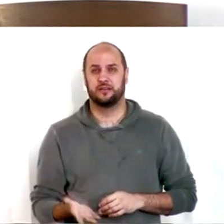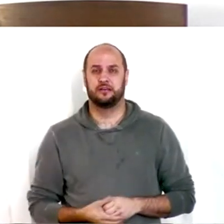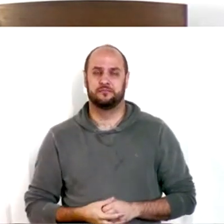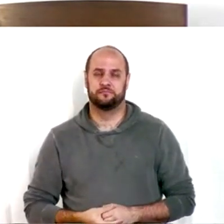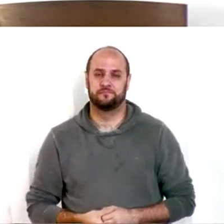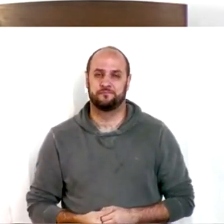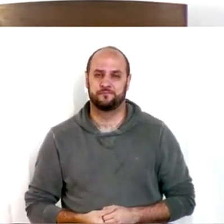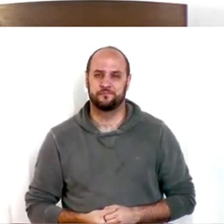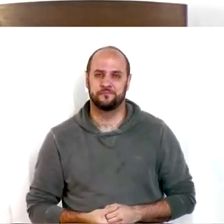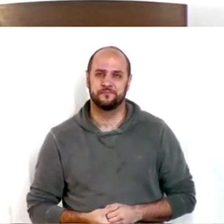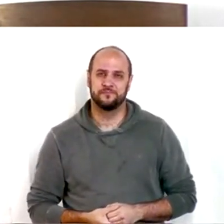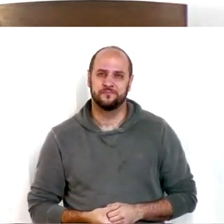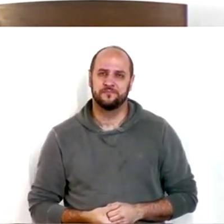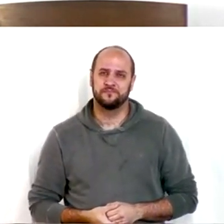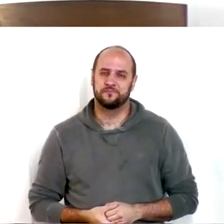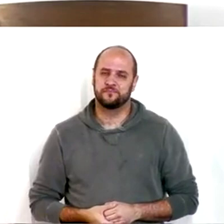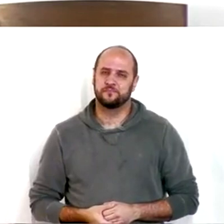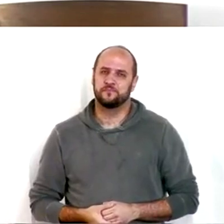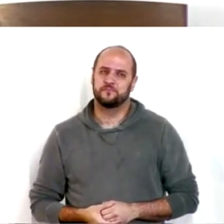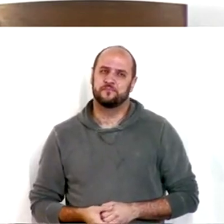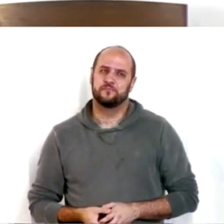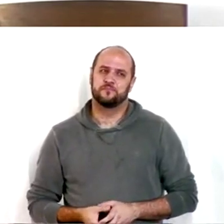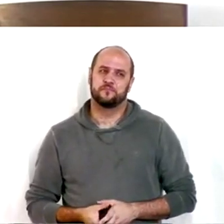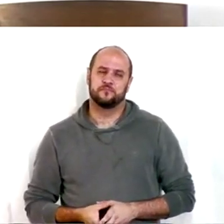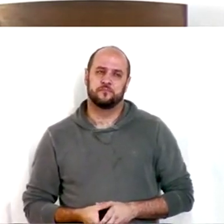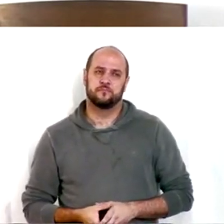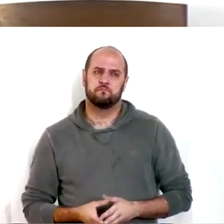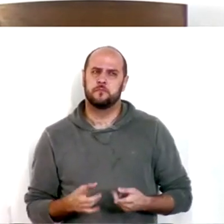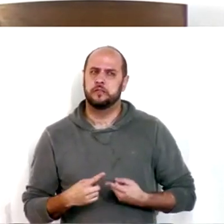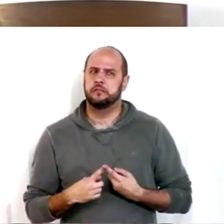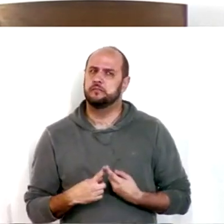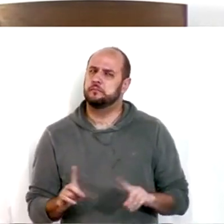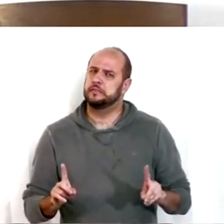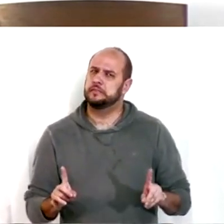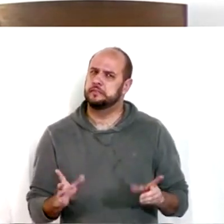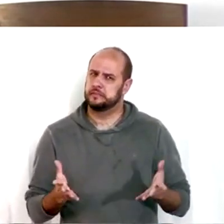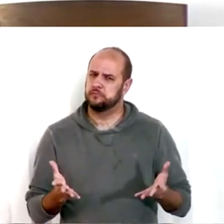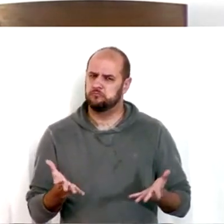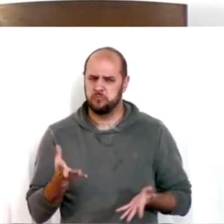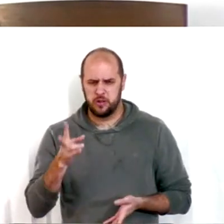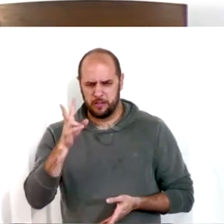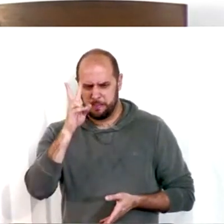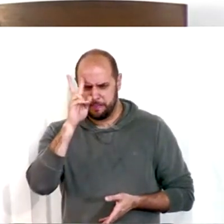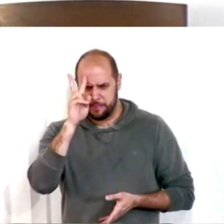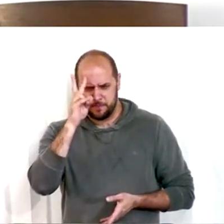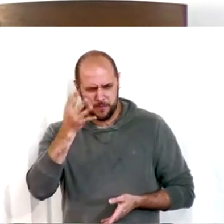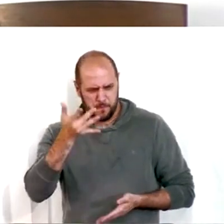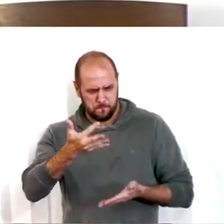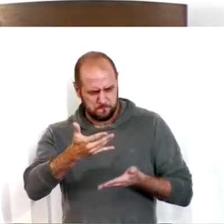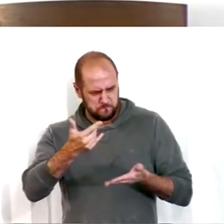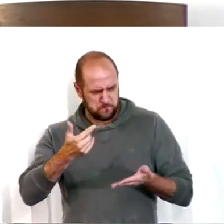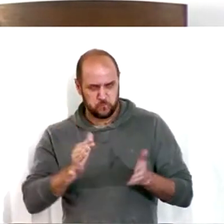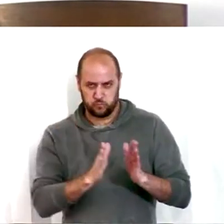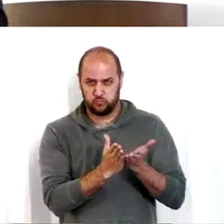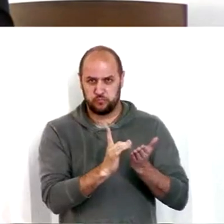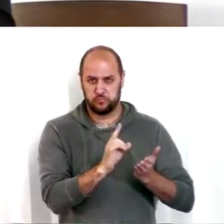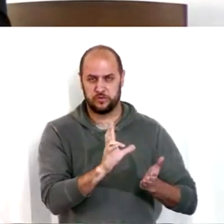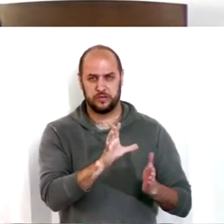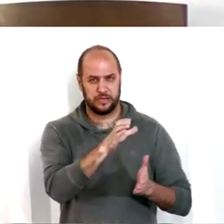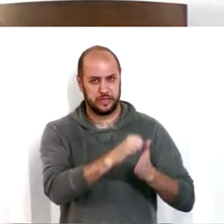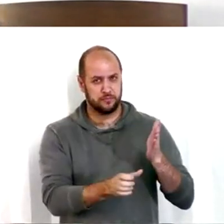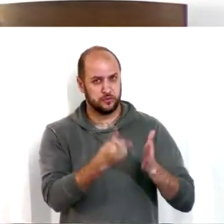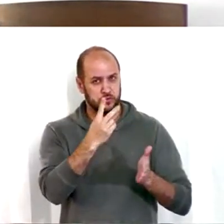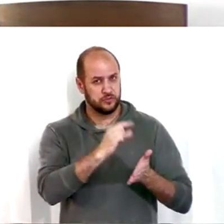coisas a Rute. Mas voltando um pouco no nosso texto, no capítulo